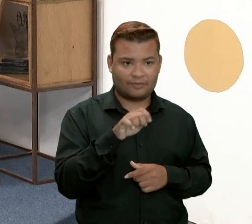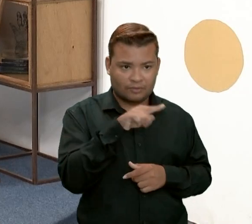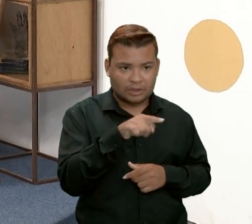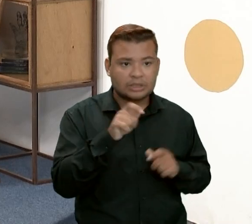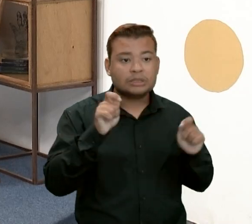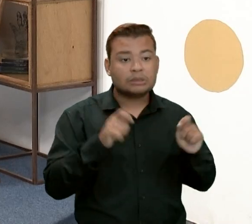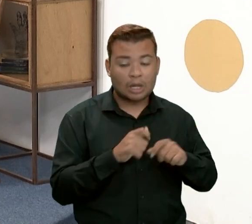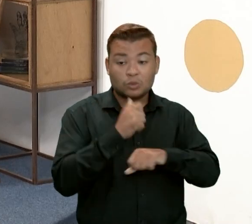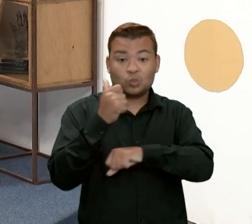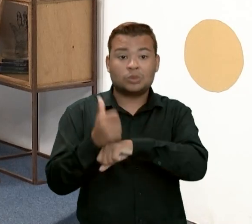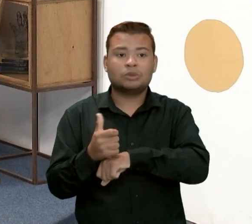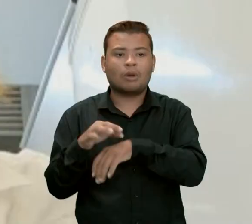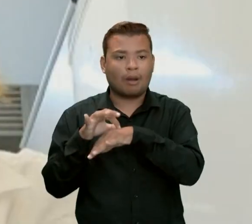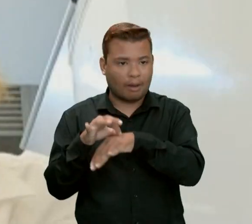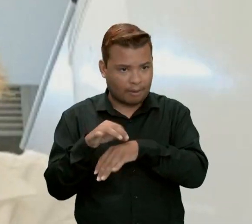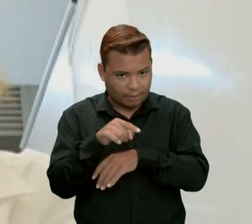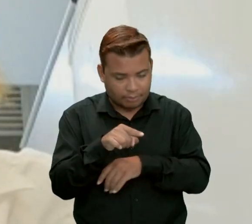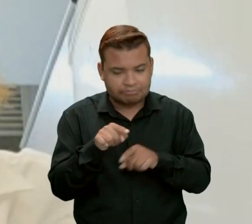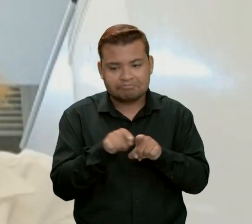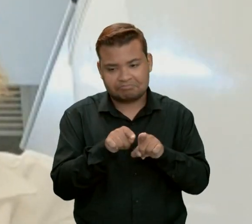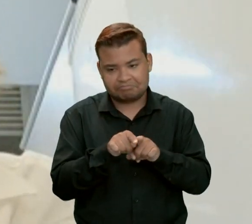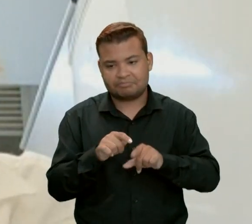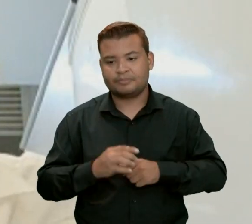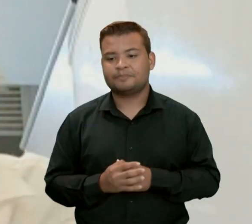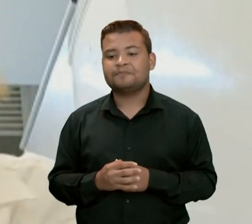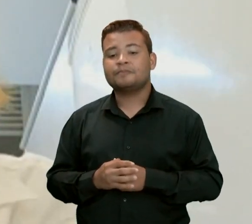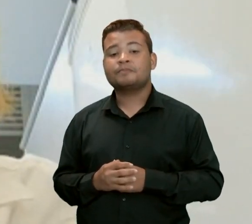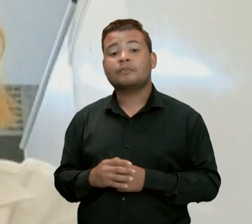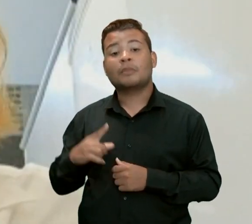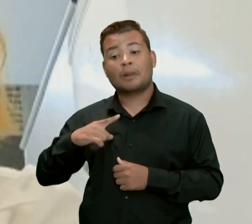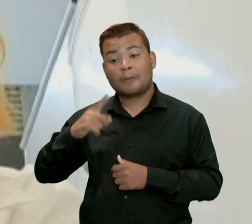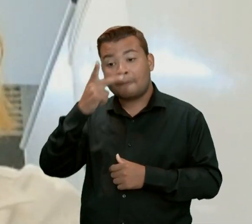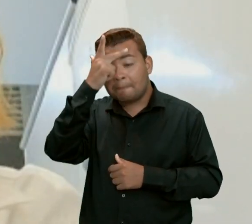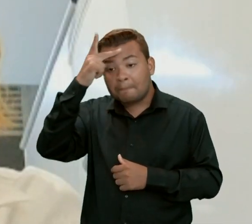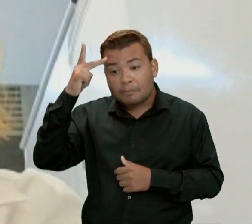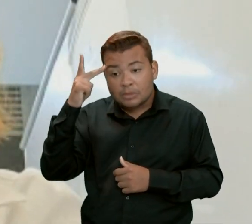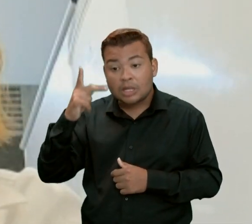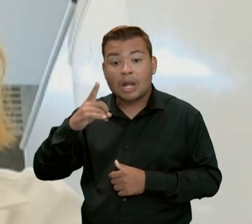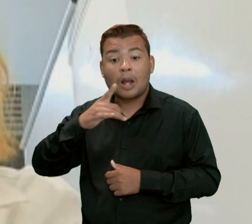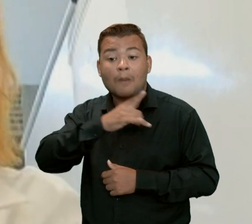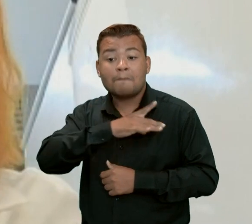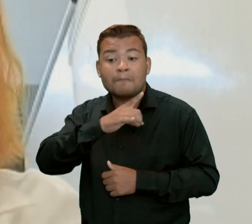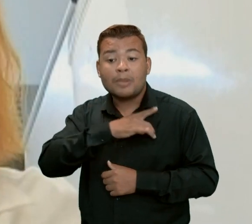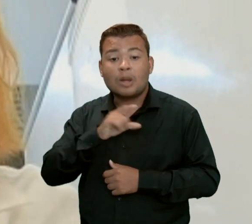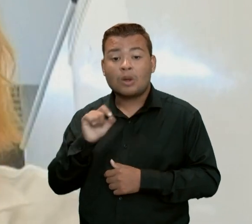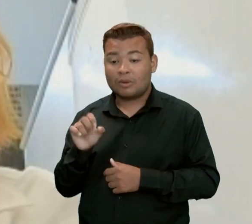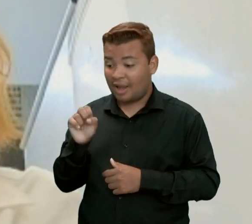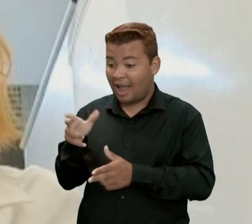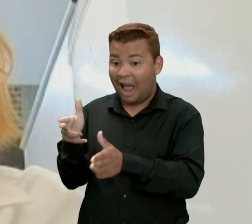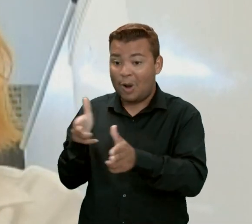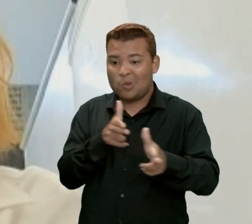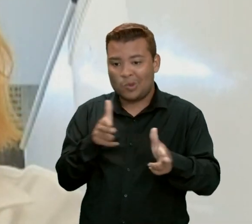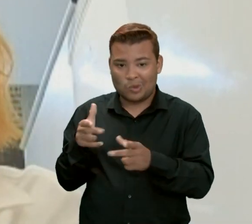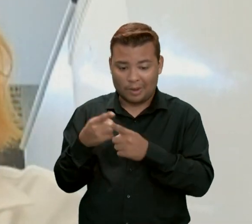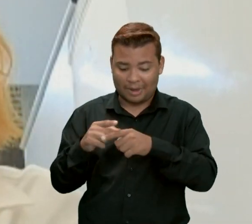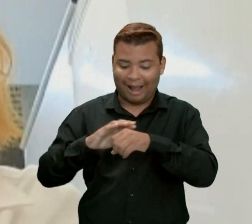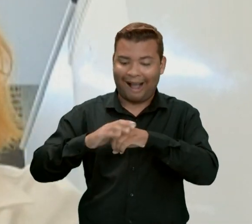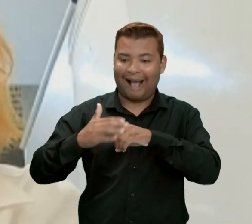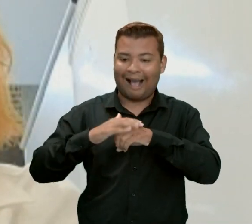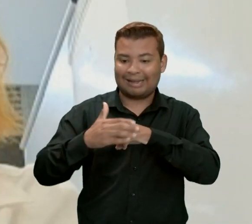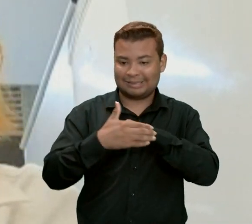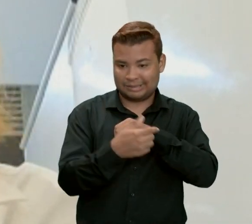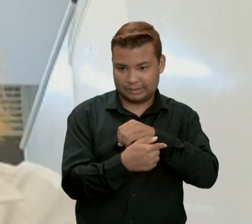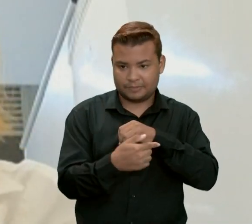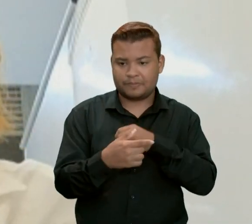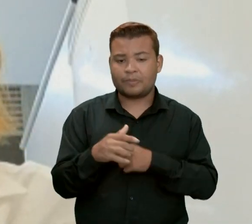a carne, né? Realmente, aí assim, tem as pessoas que têm o medo do agrotóxico na casca dos vegetais,